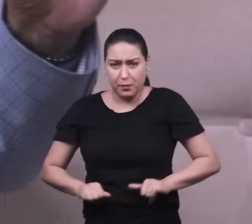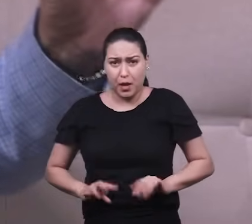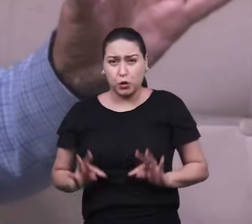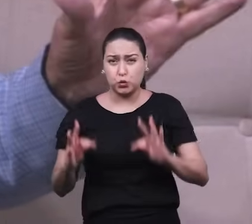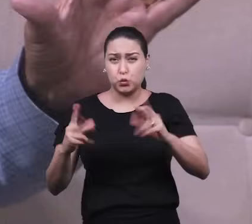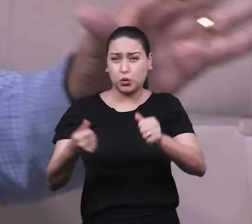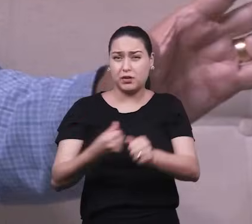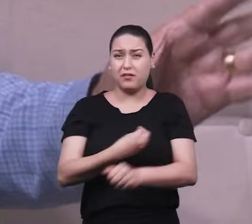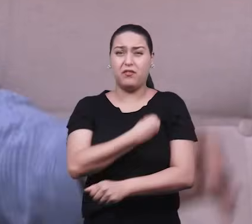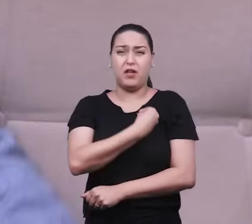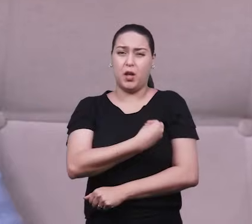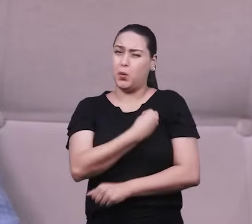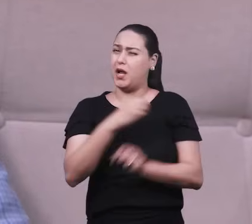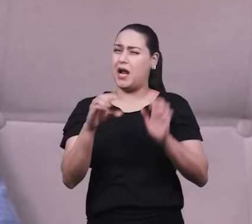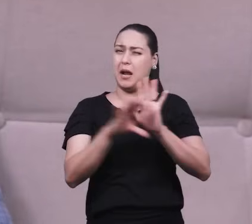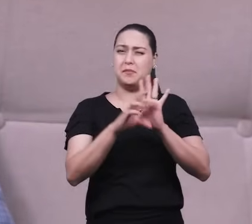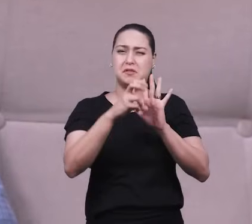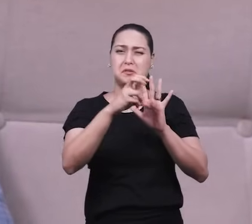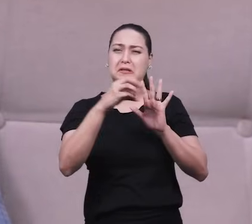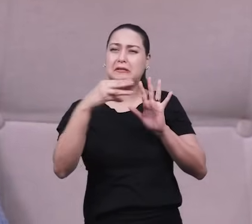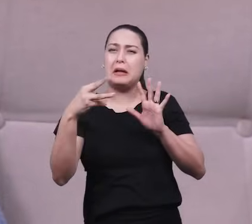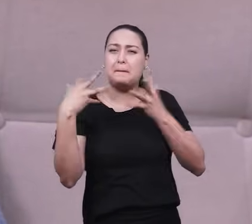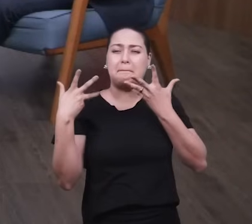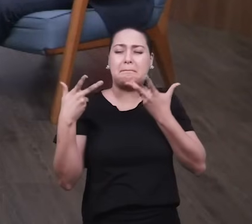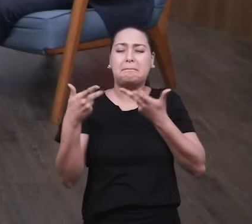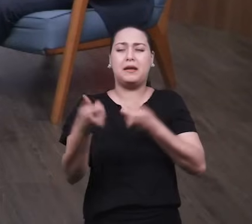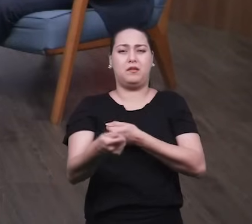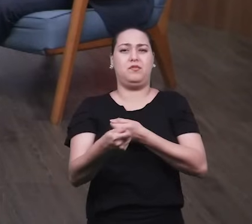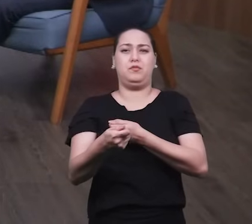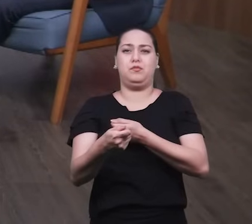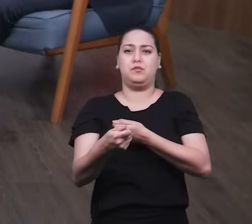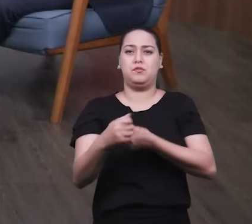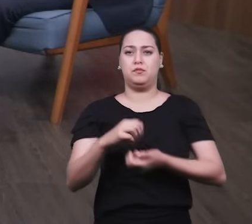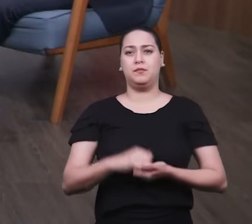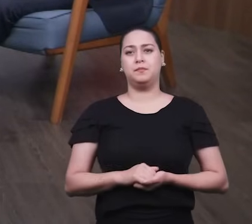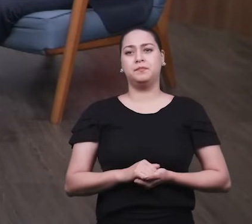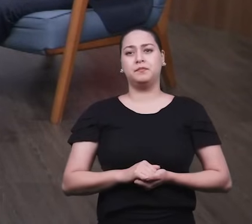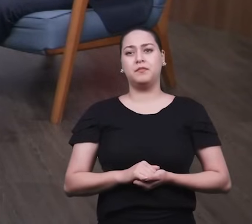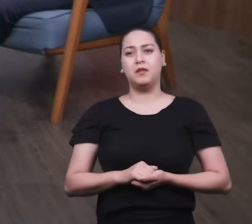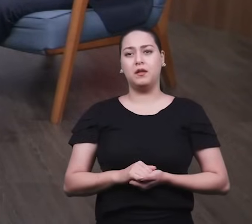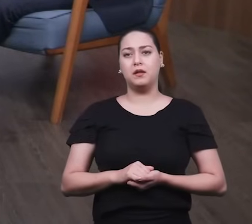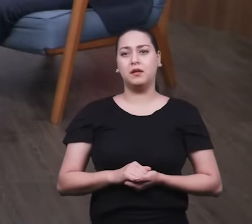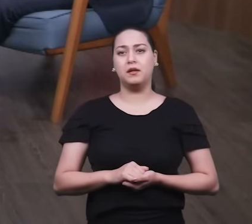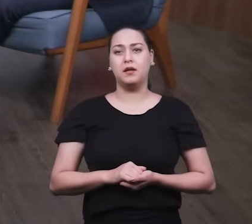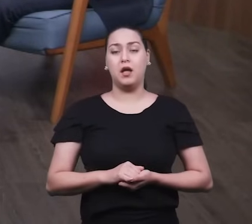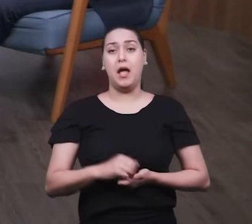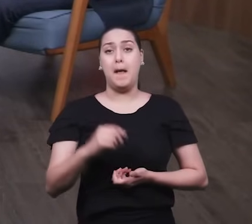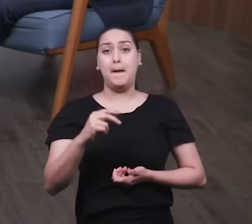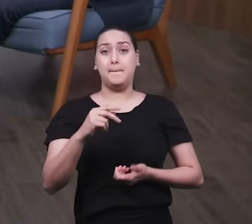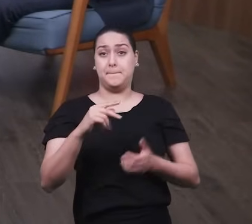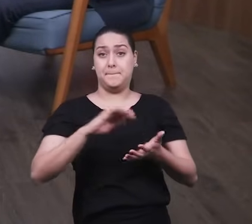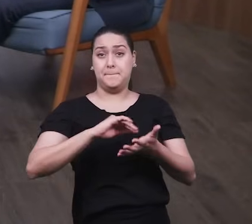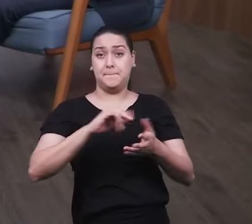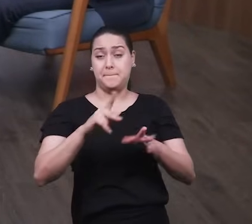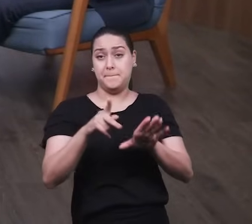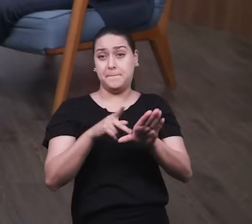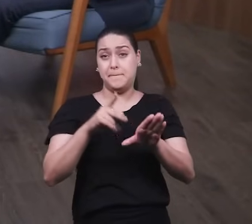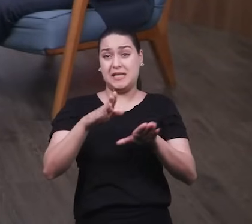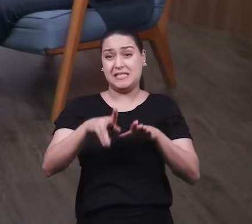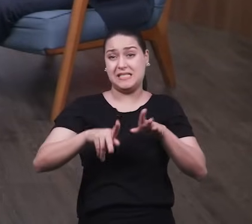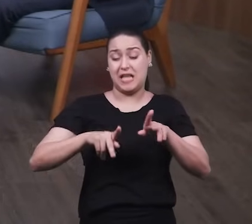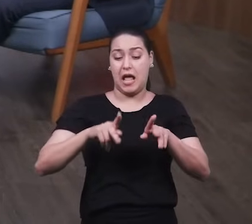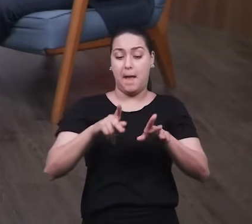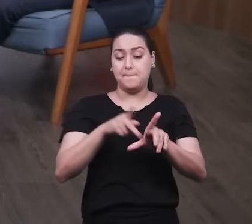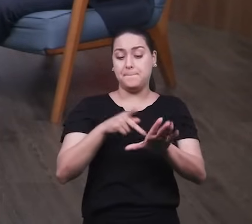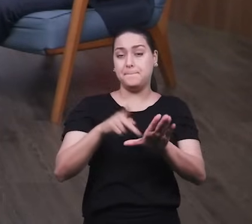é? É extraordinário esse capítulo 53 de Isaías. E as pisaduras falam, como é o tema do programa